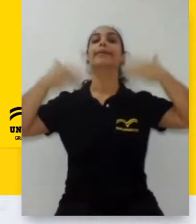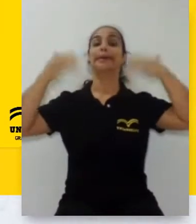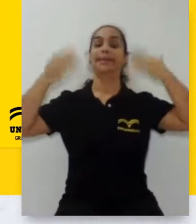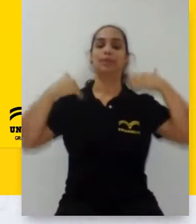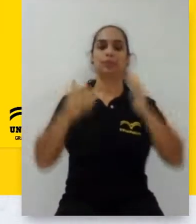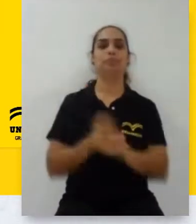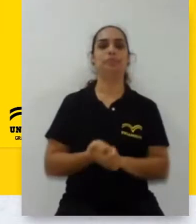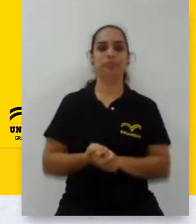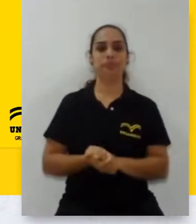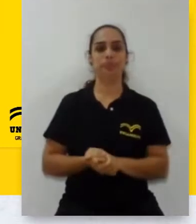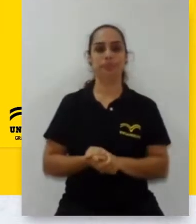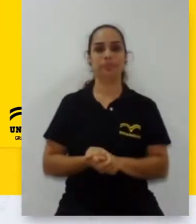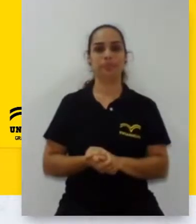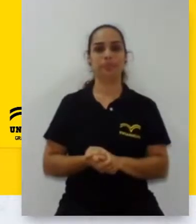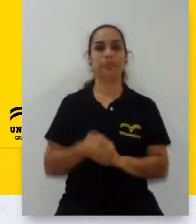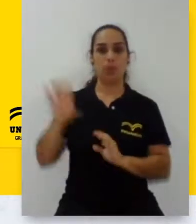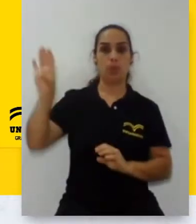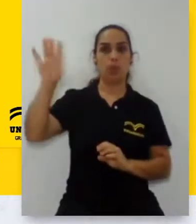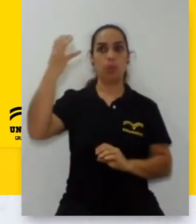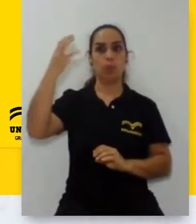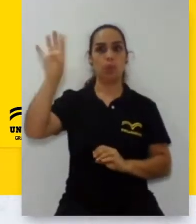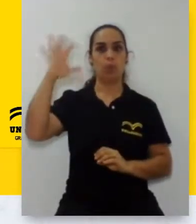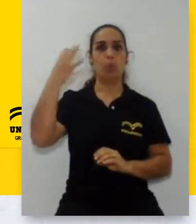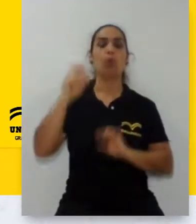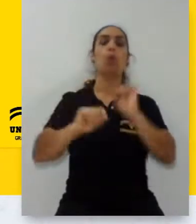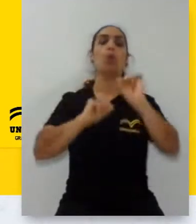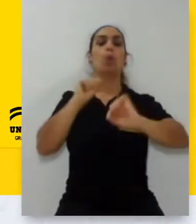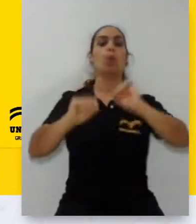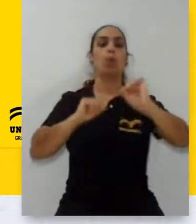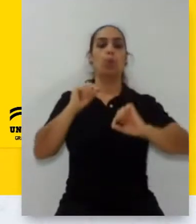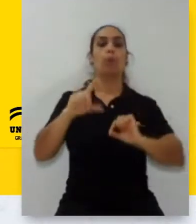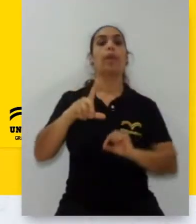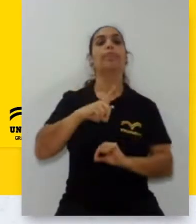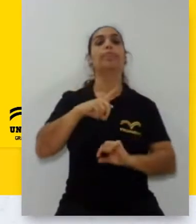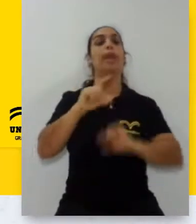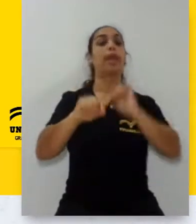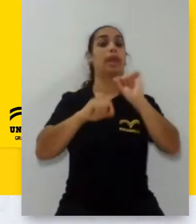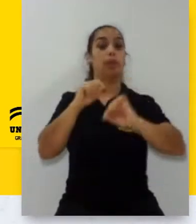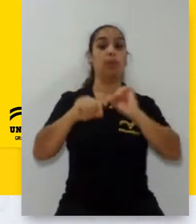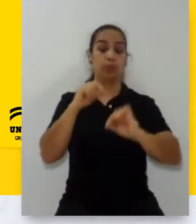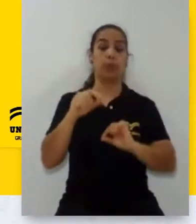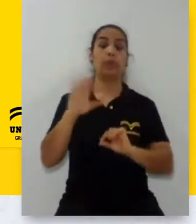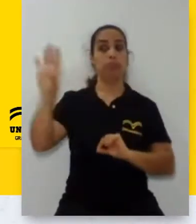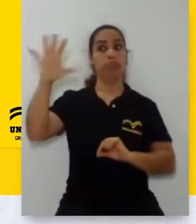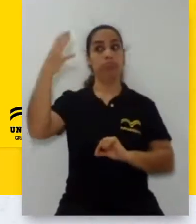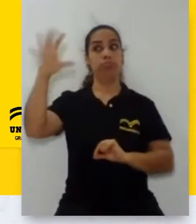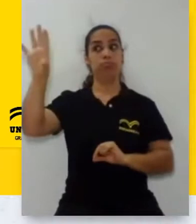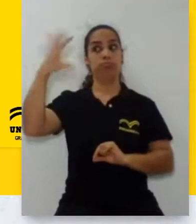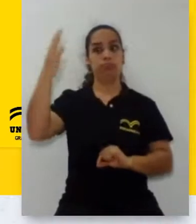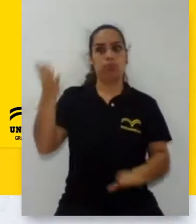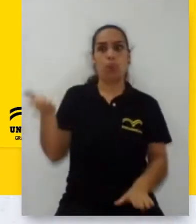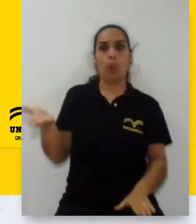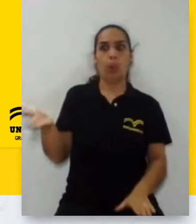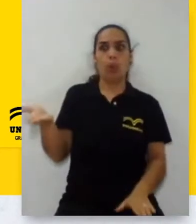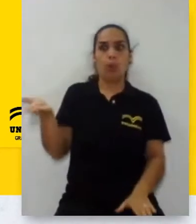Temperaturas altas, né? Então, nós temos um ambiente termoneutro e temos temperaturas altas que pode ocorrer.